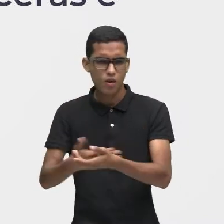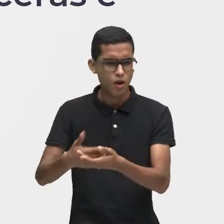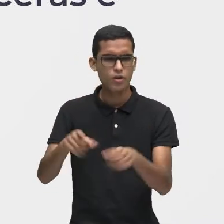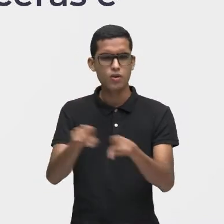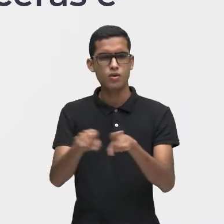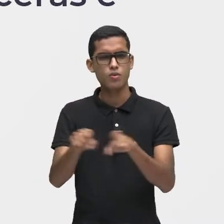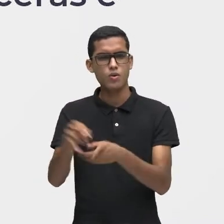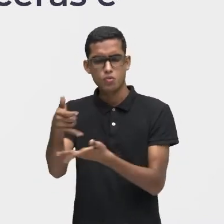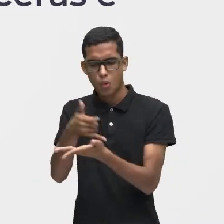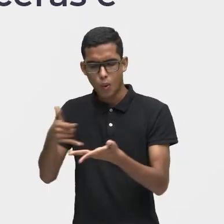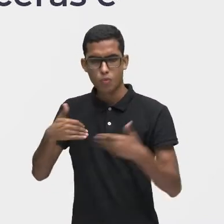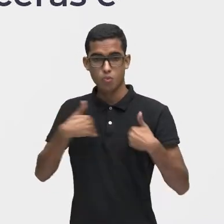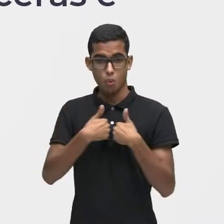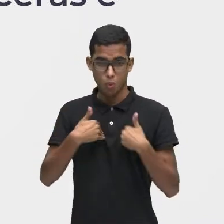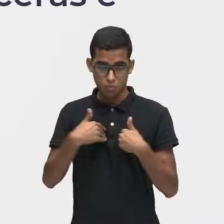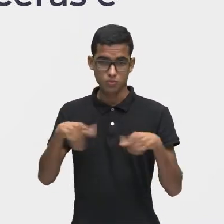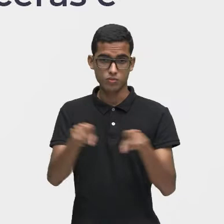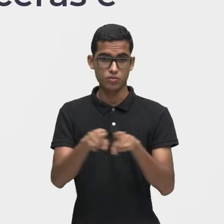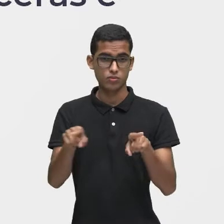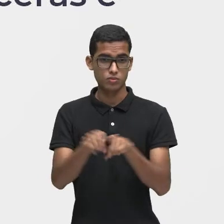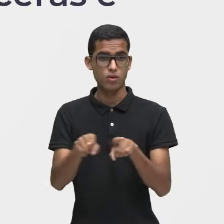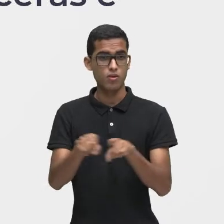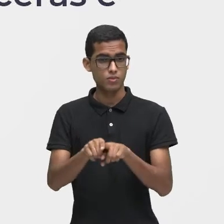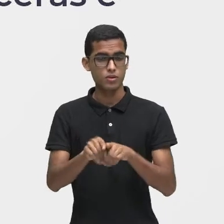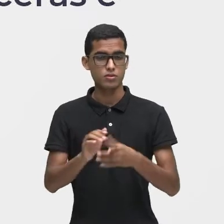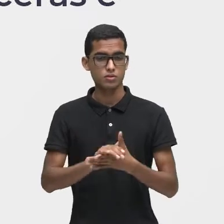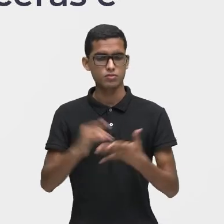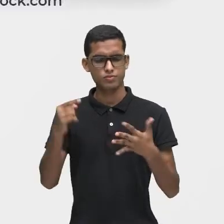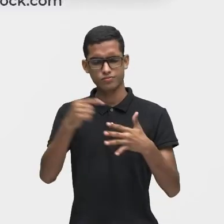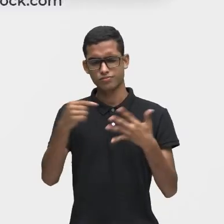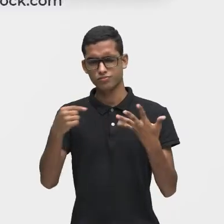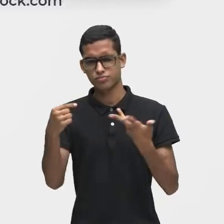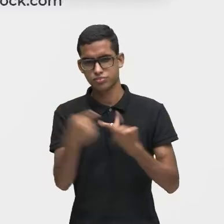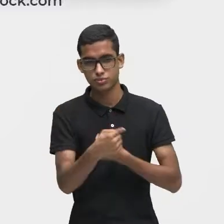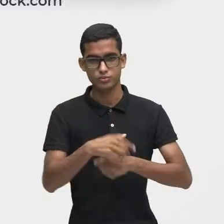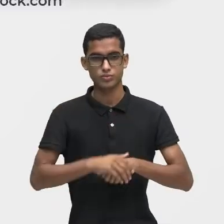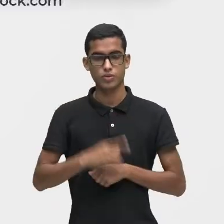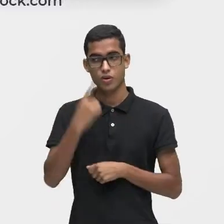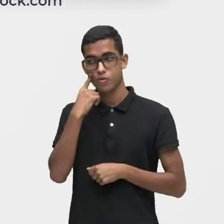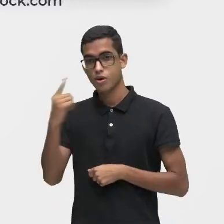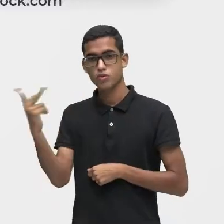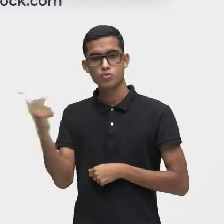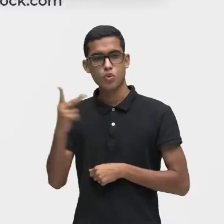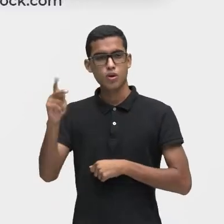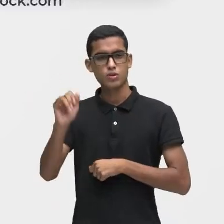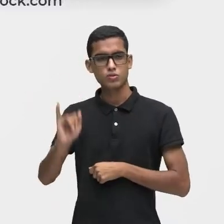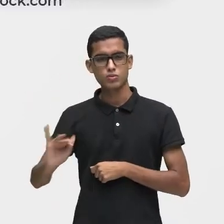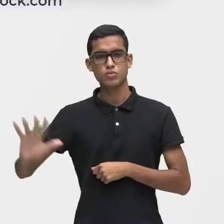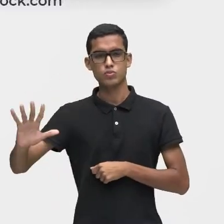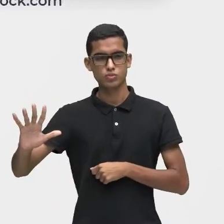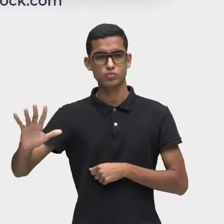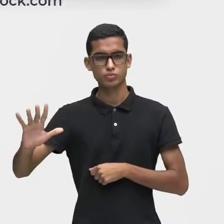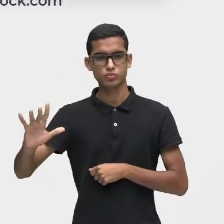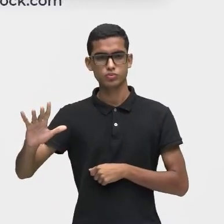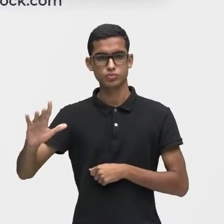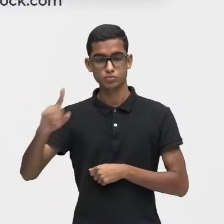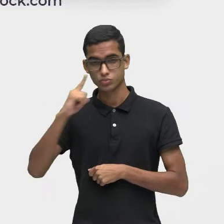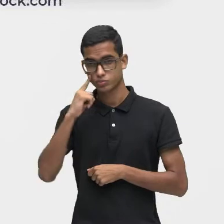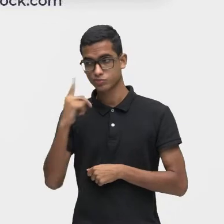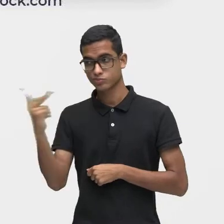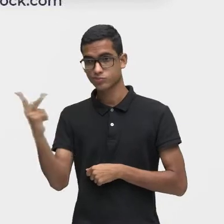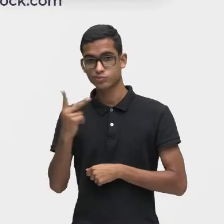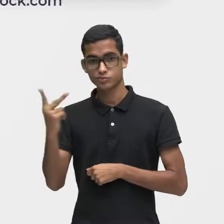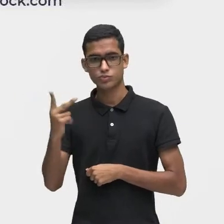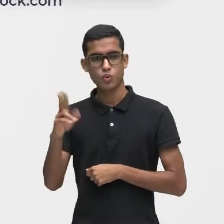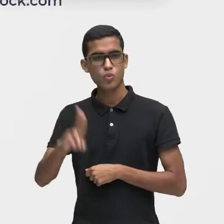como ceras e resinas vegetais. Vamos agora ver duas imagens são duas produções feitas com